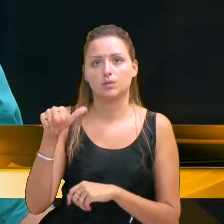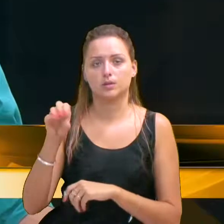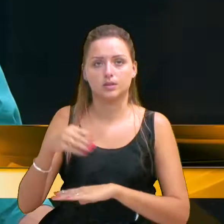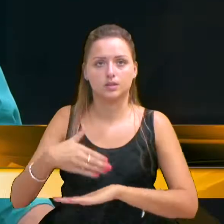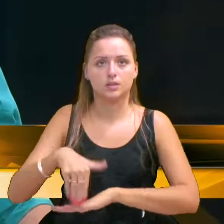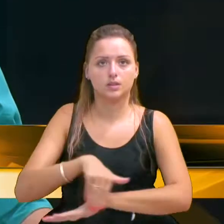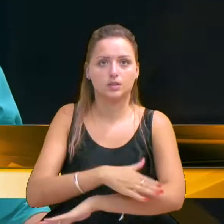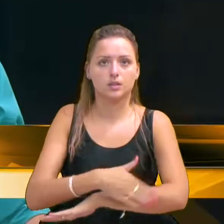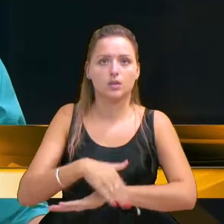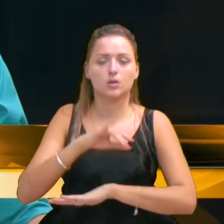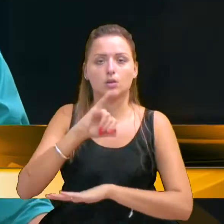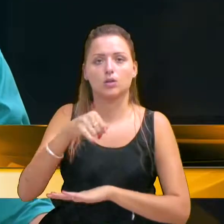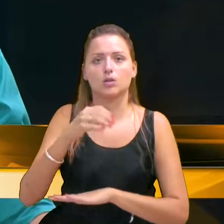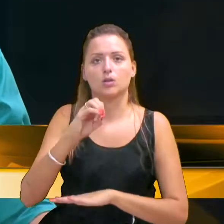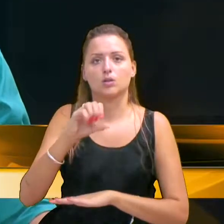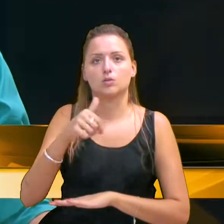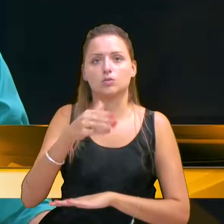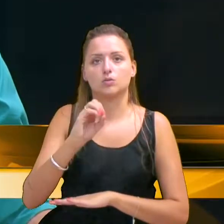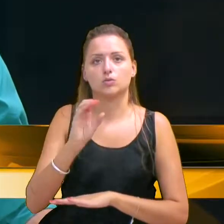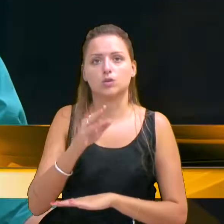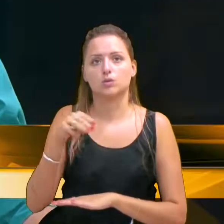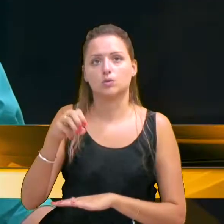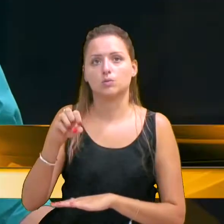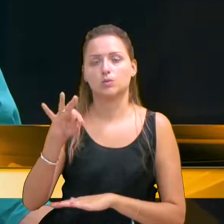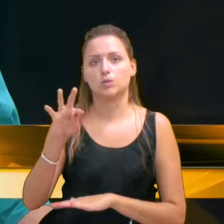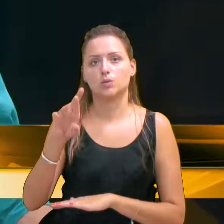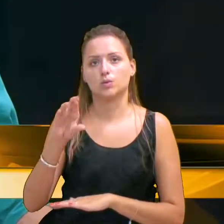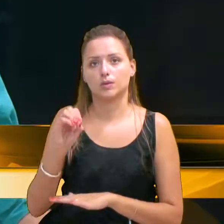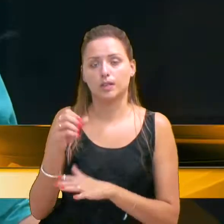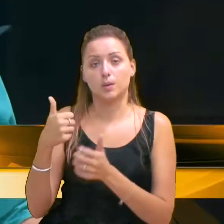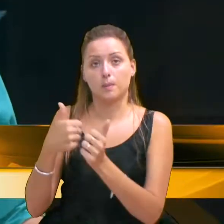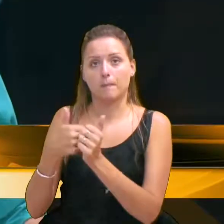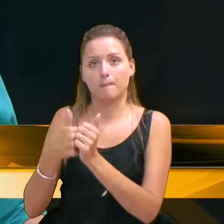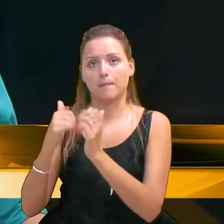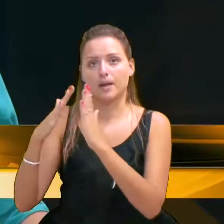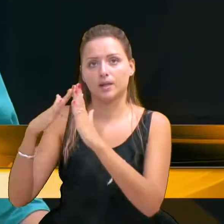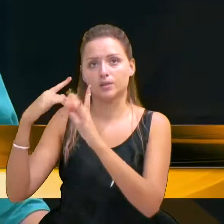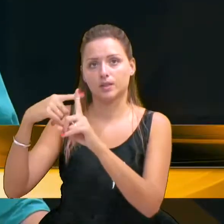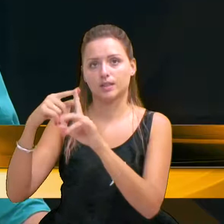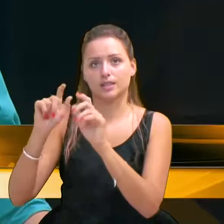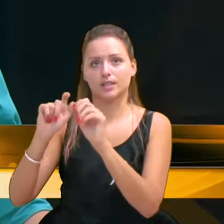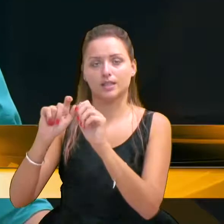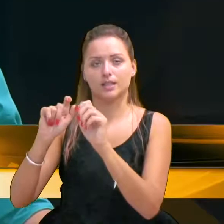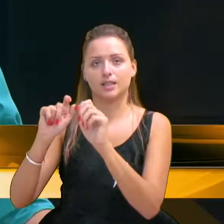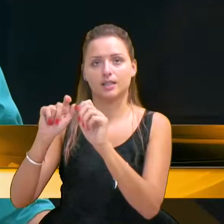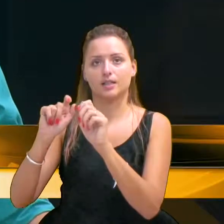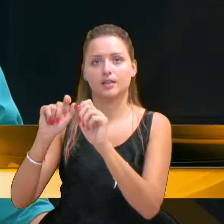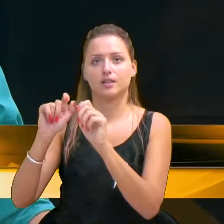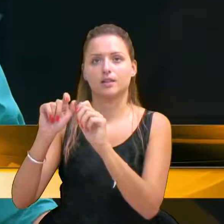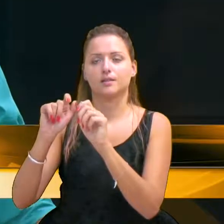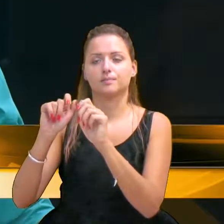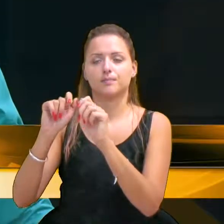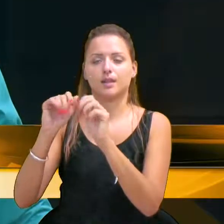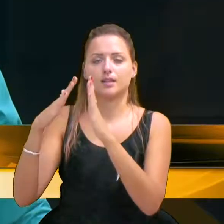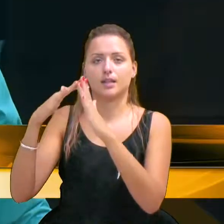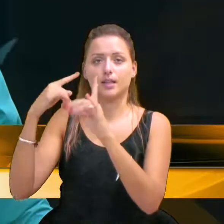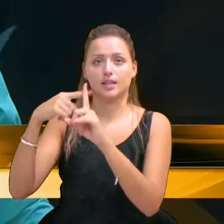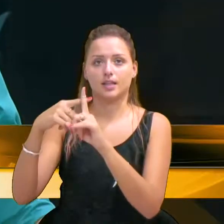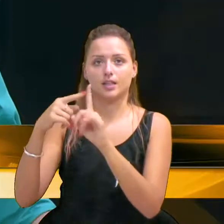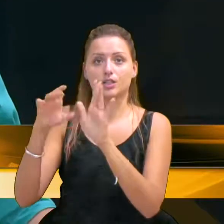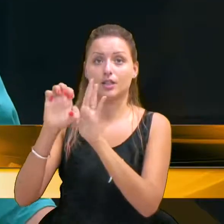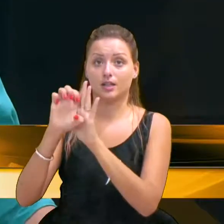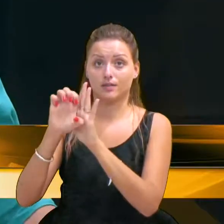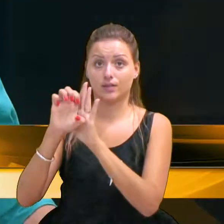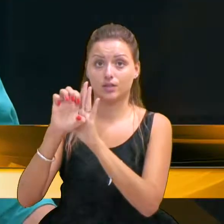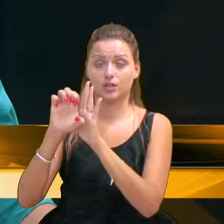rua João Monteiro, número 37, ao lado da Igreja Assembleia de Deus ali. Então, tem que dar os parabéns para essas pessoas. Tem